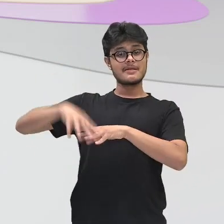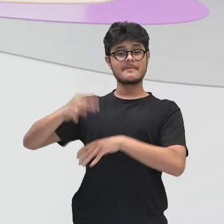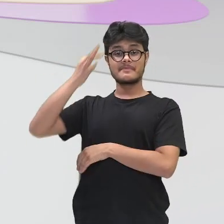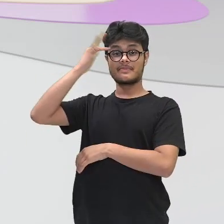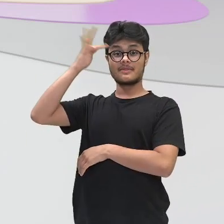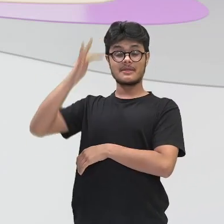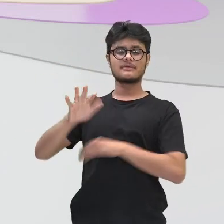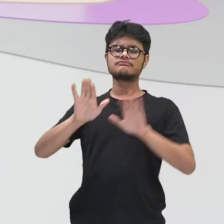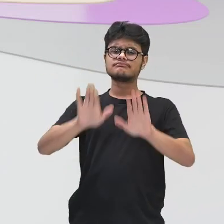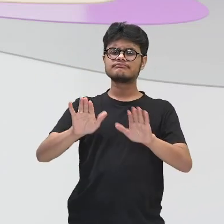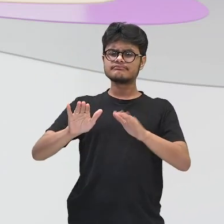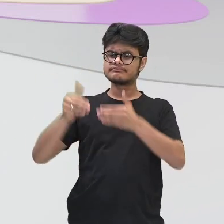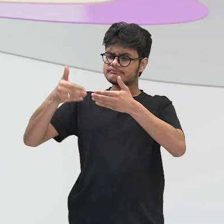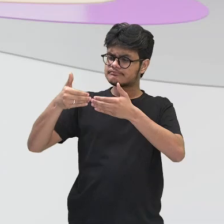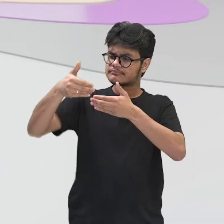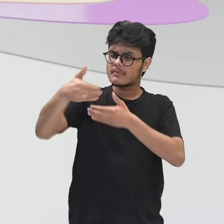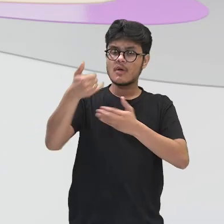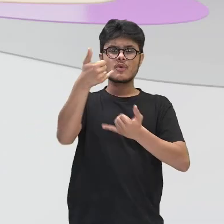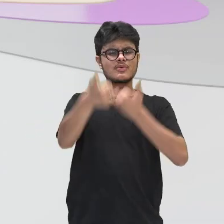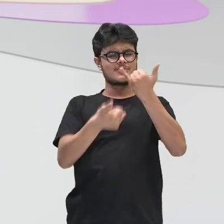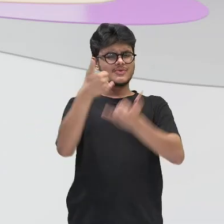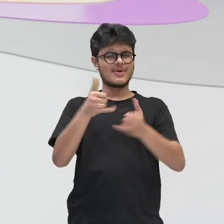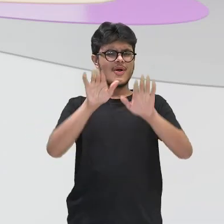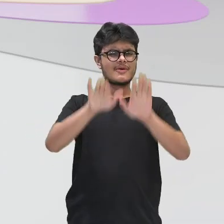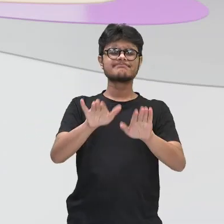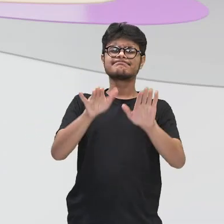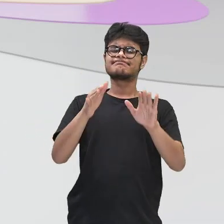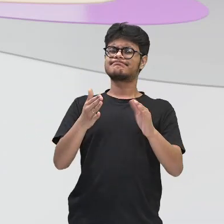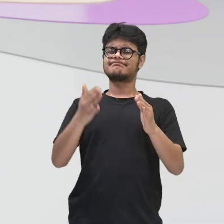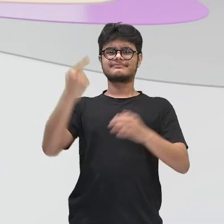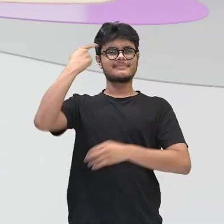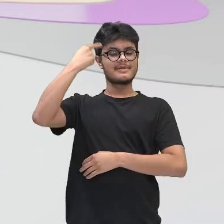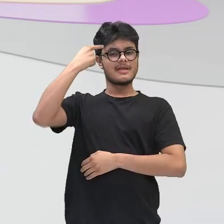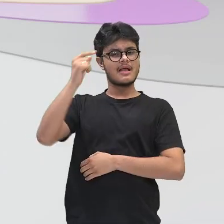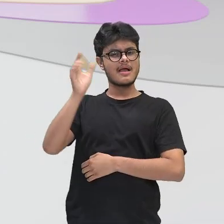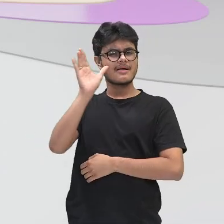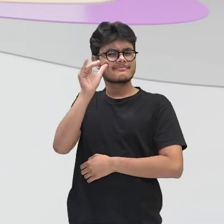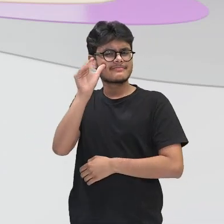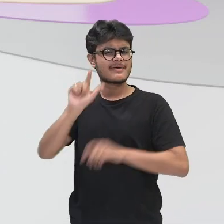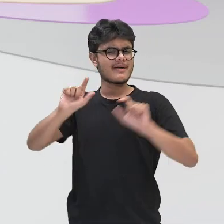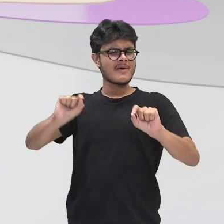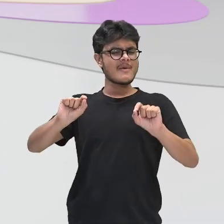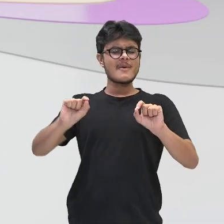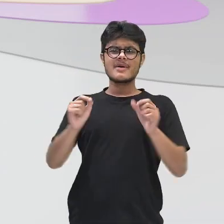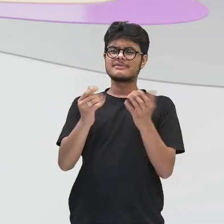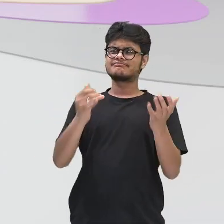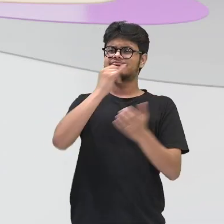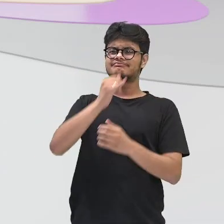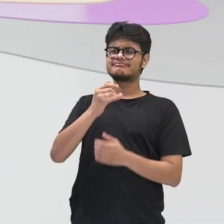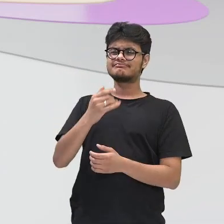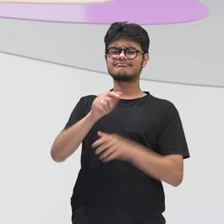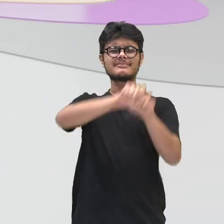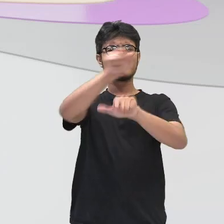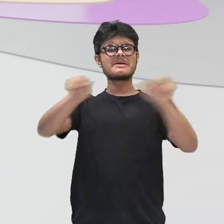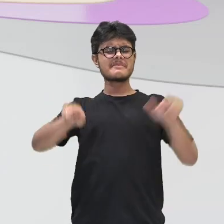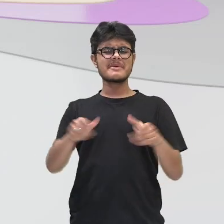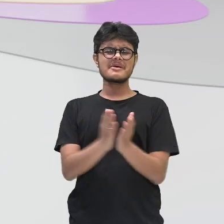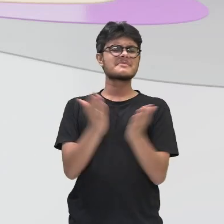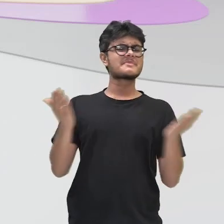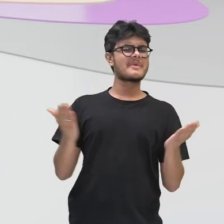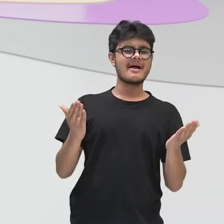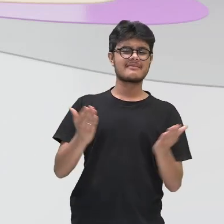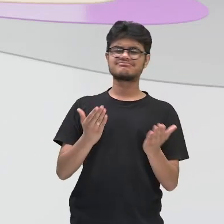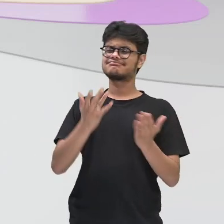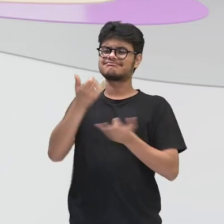do tempo, os jogos de azar, eles sempre despertaram a curiosidade da humanidade para saber quais